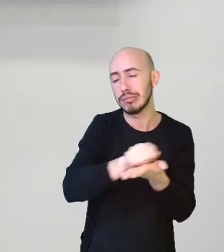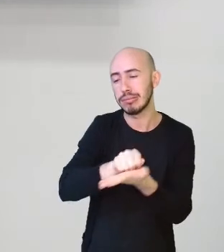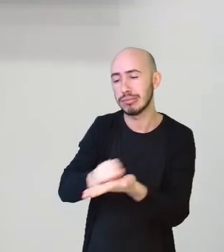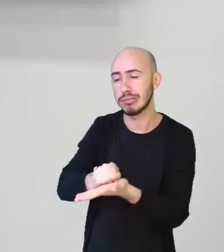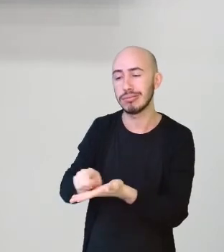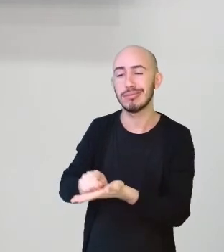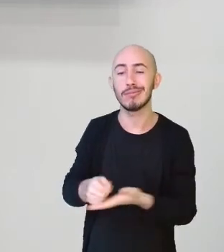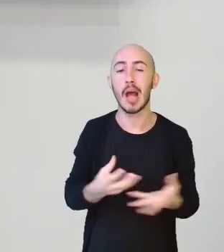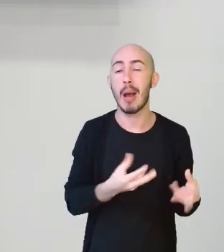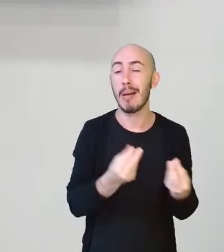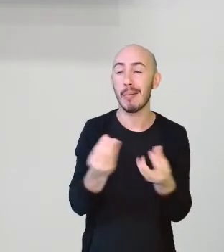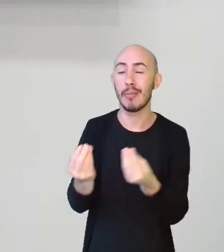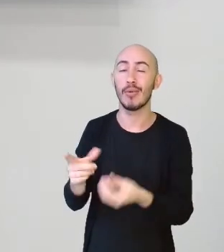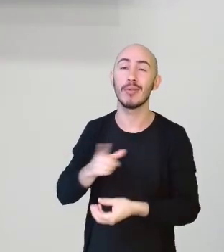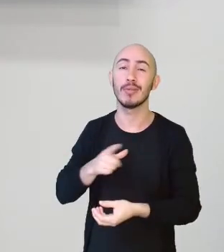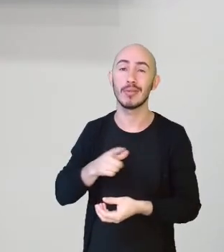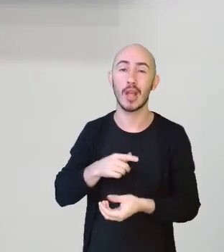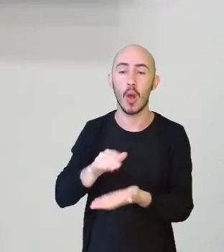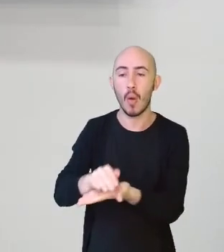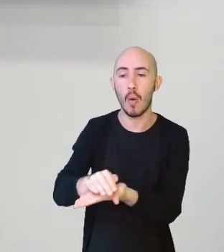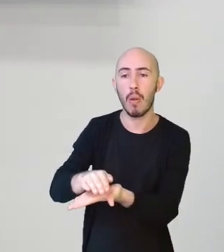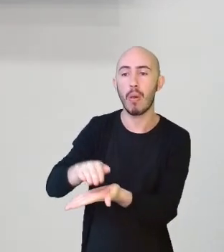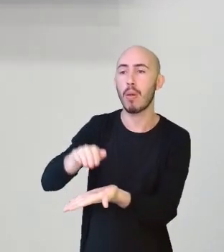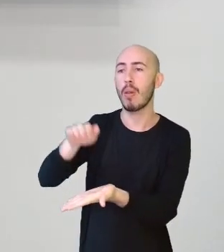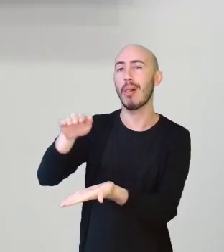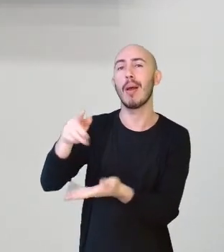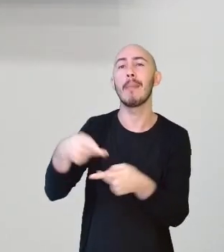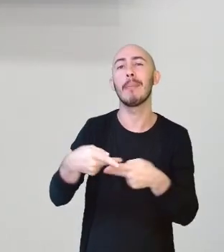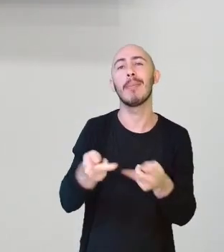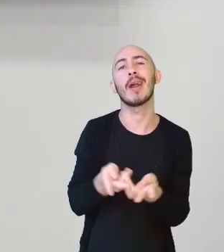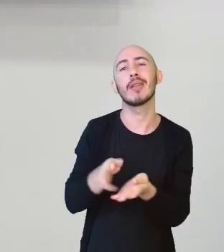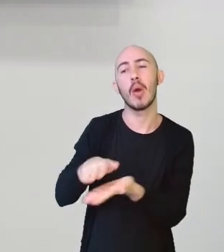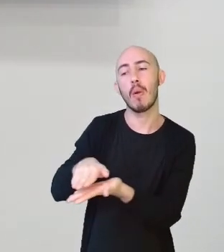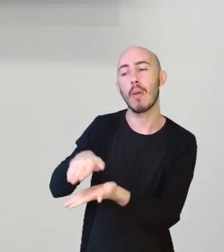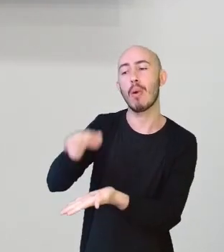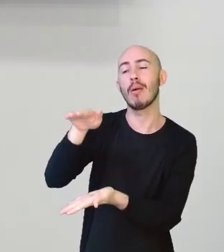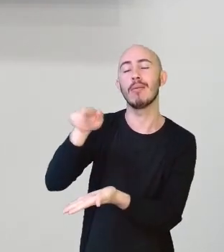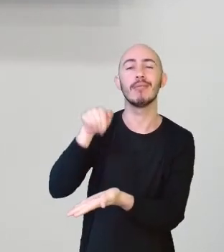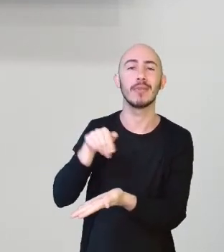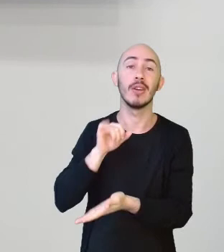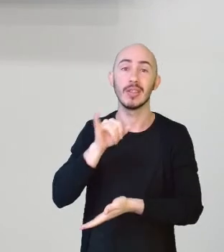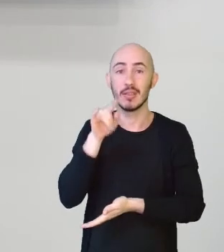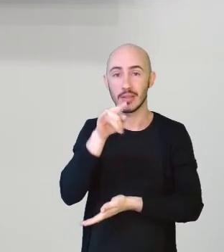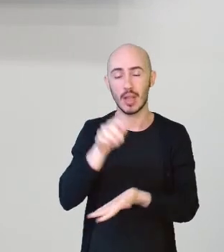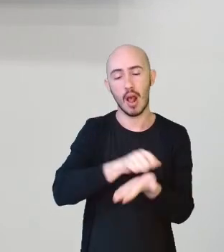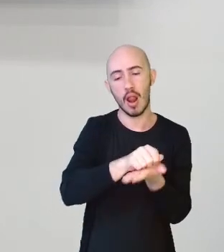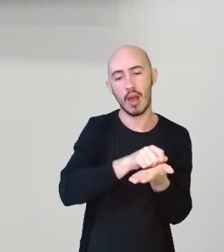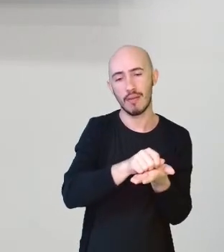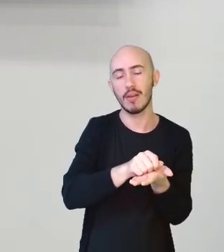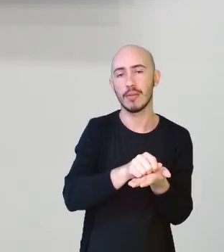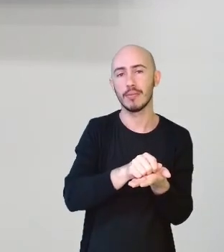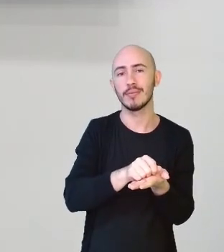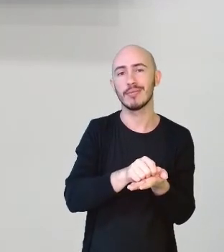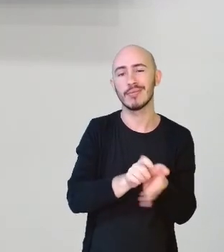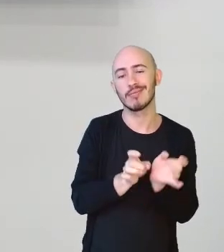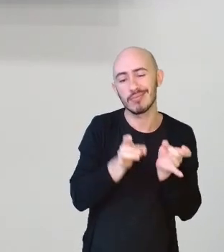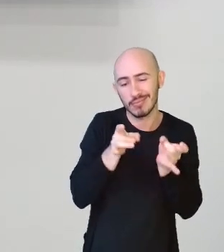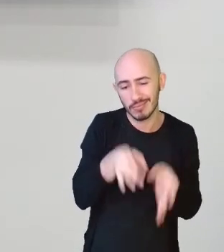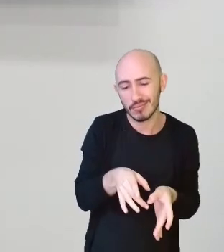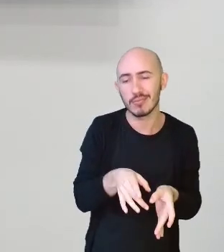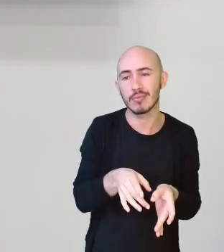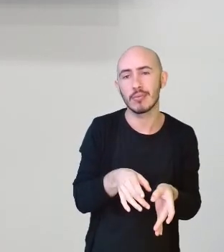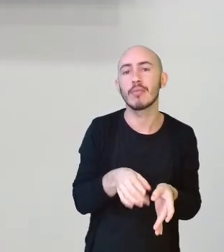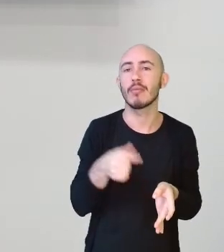pratinho, deixaram juntar, quem vai lavar deve fazer o quê? Primeiro, todo o resto de comida deve ser tirado